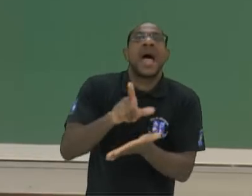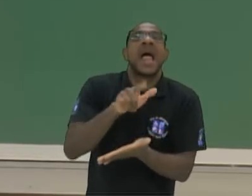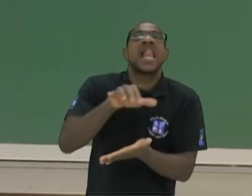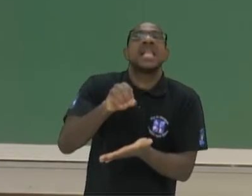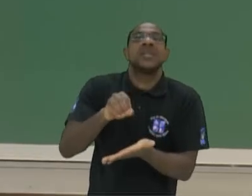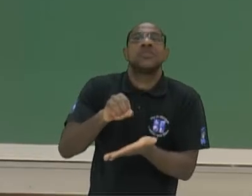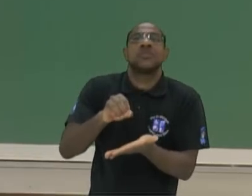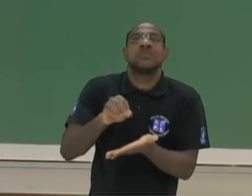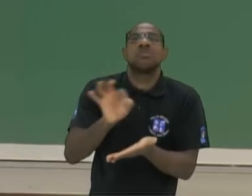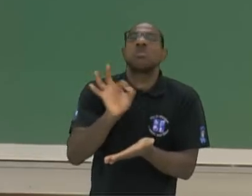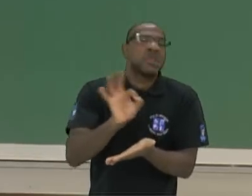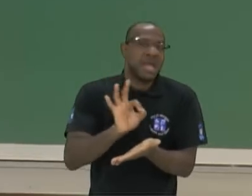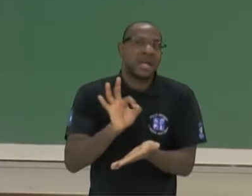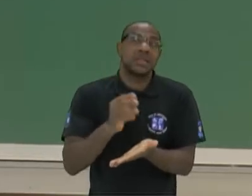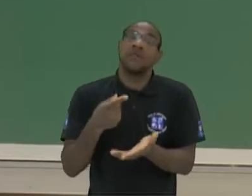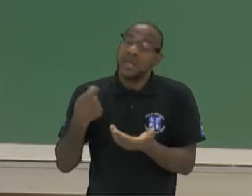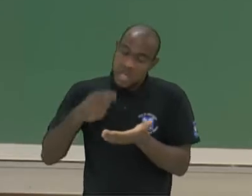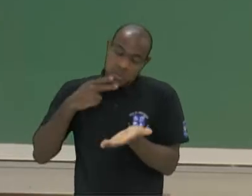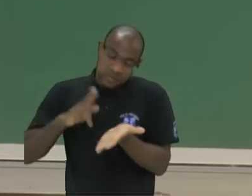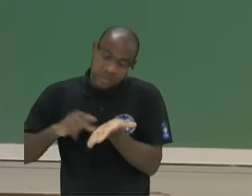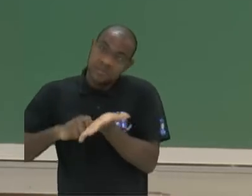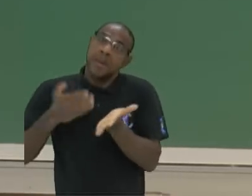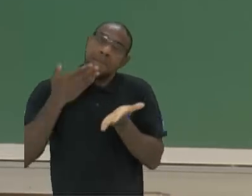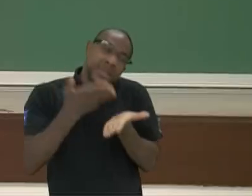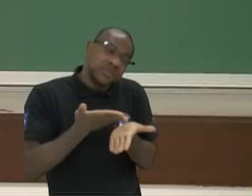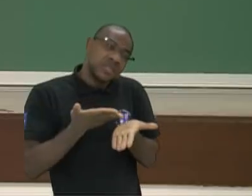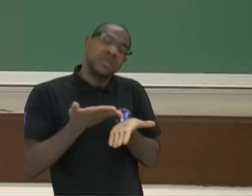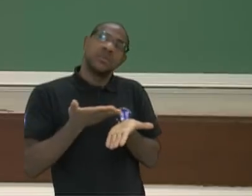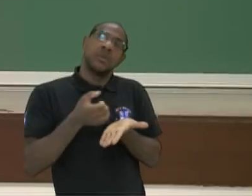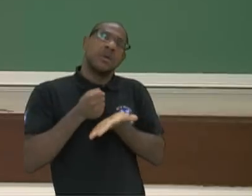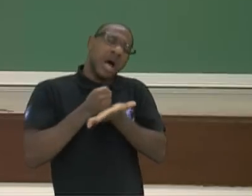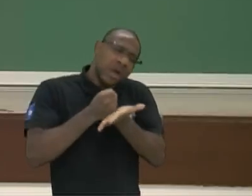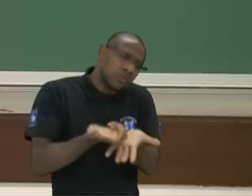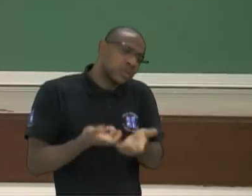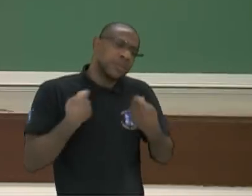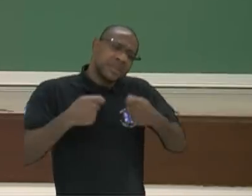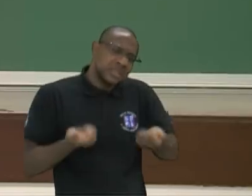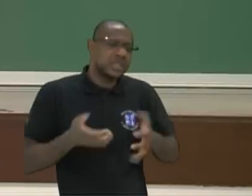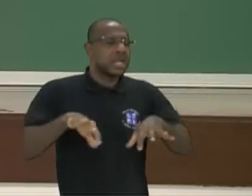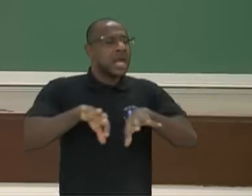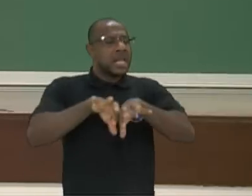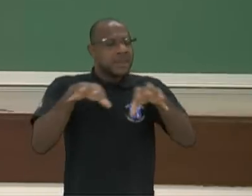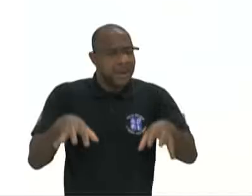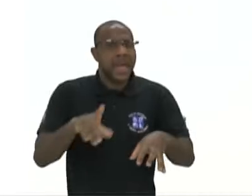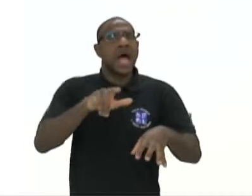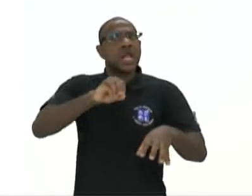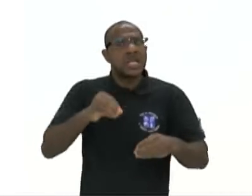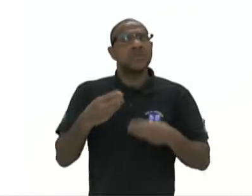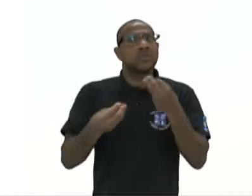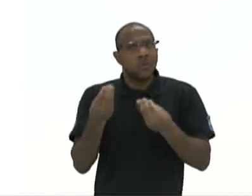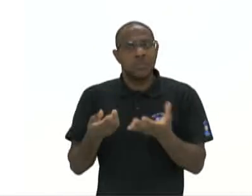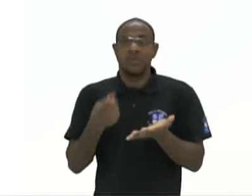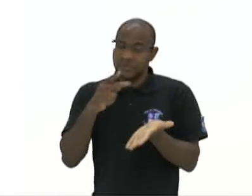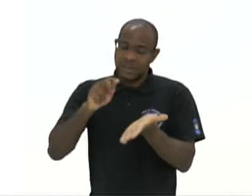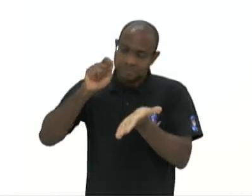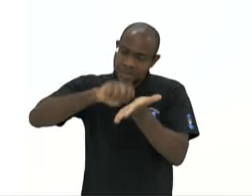linguagem, tudo que você vai ter que usar. Eu dou um tempo para você, você faz e a gente já volta, tá bom?